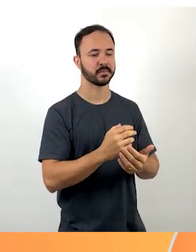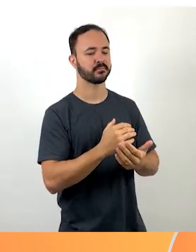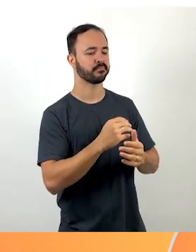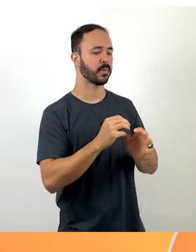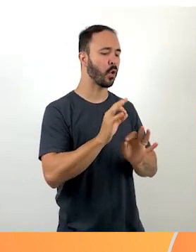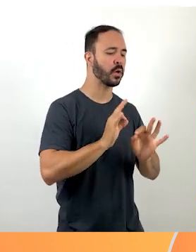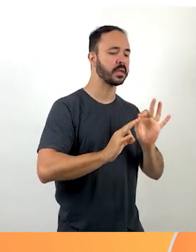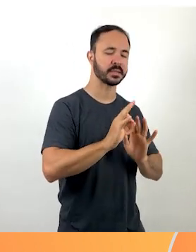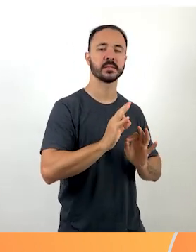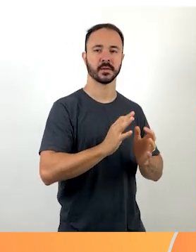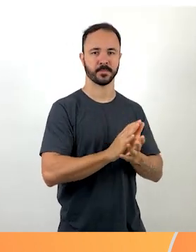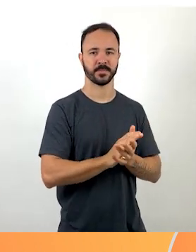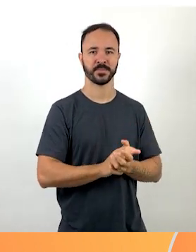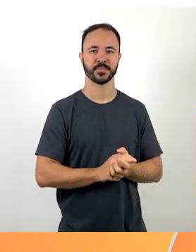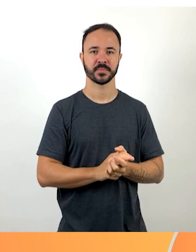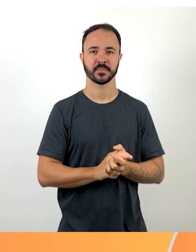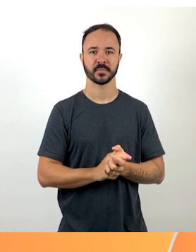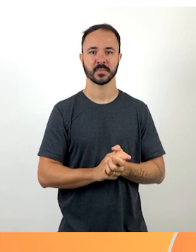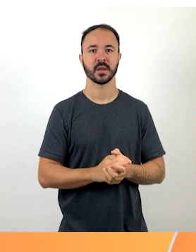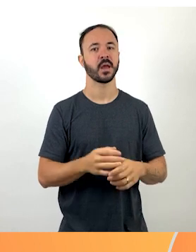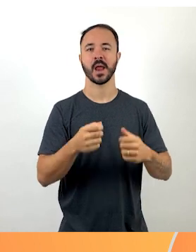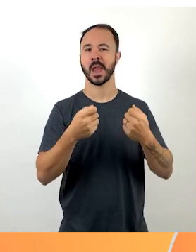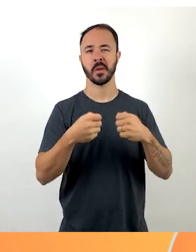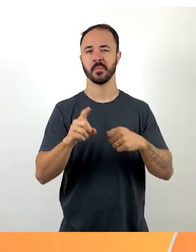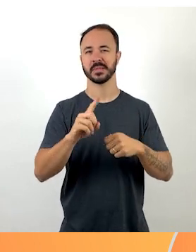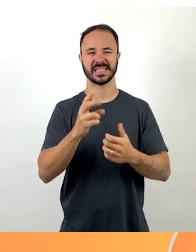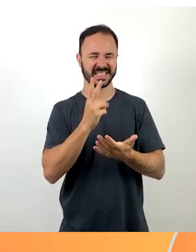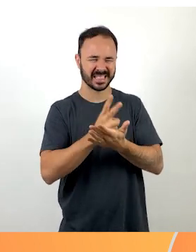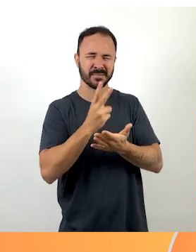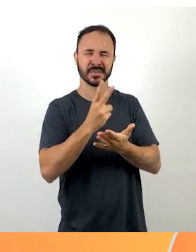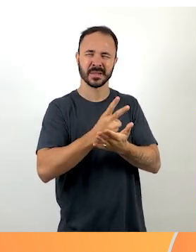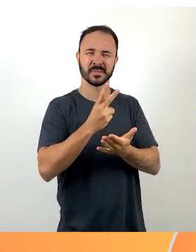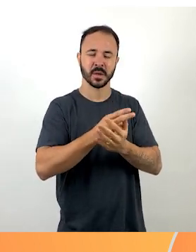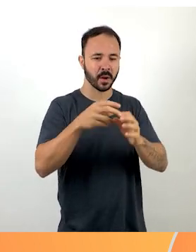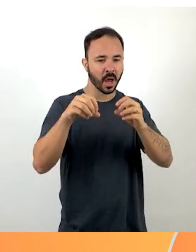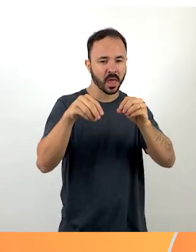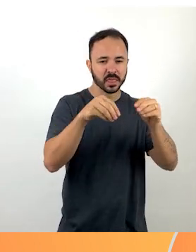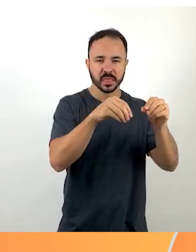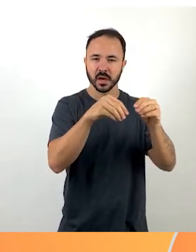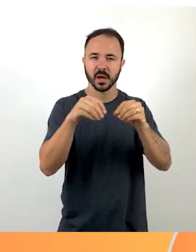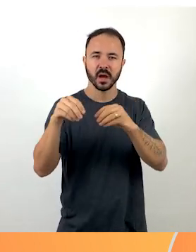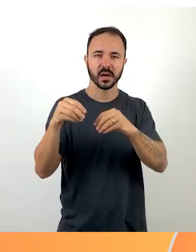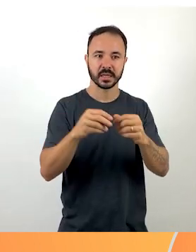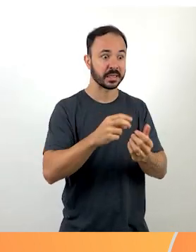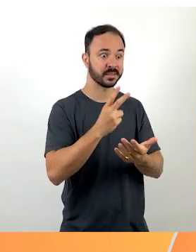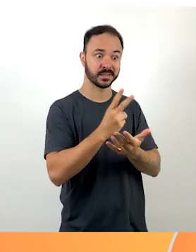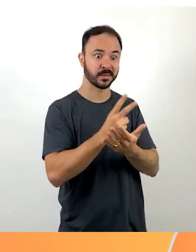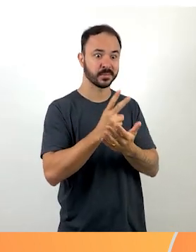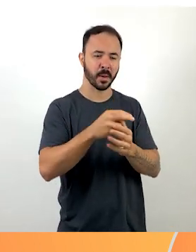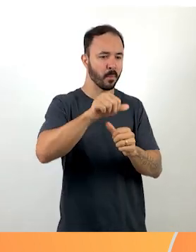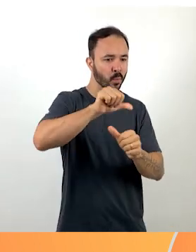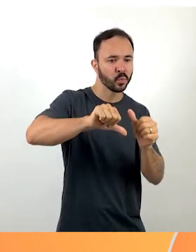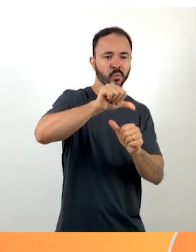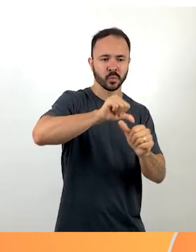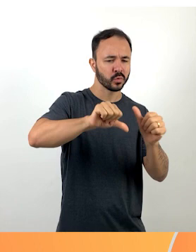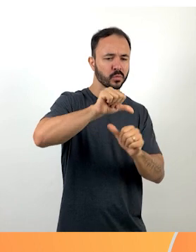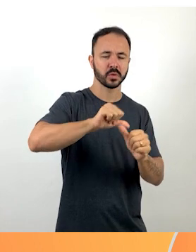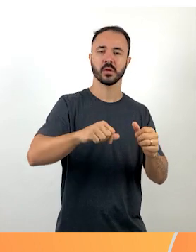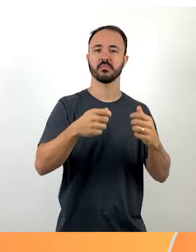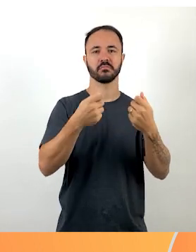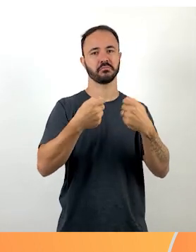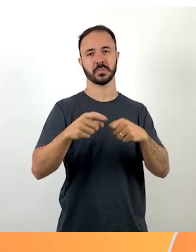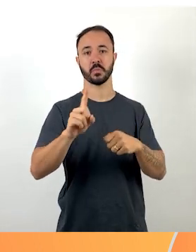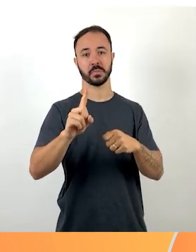recomeçar o processo. Não é necessário colocar novas minhocas, naquela terra cheia de humus, não é necessário ficar fazendo a substituição